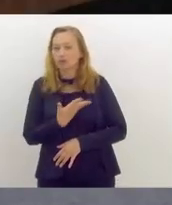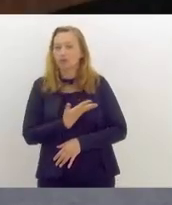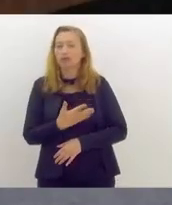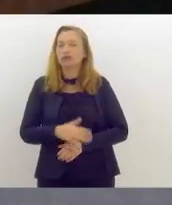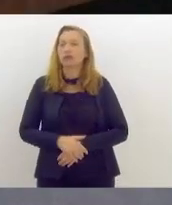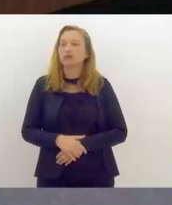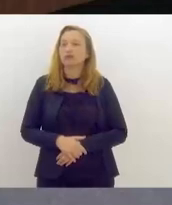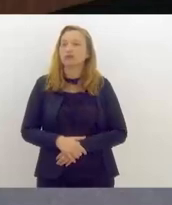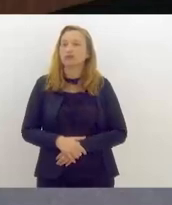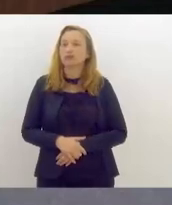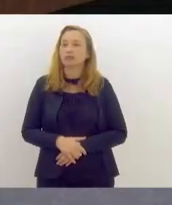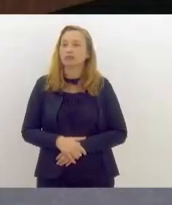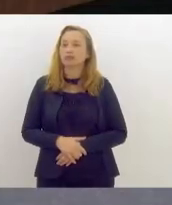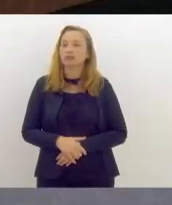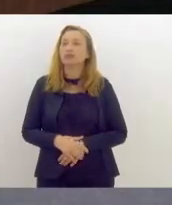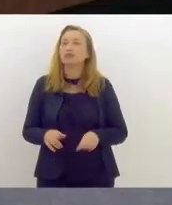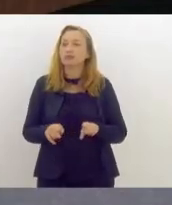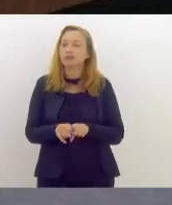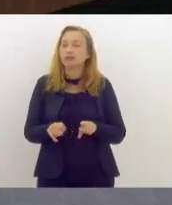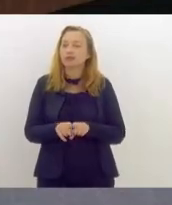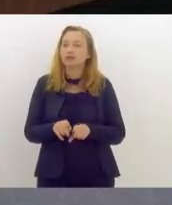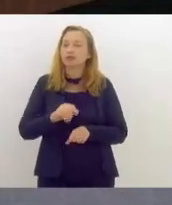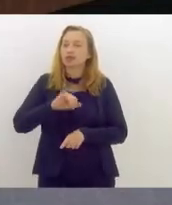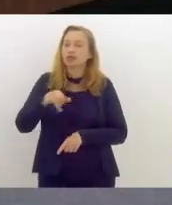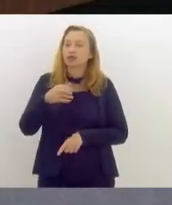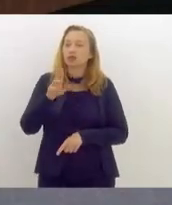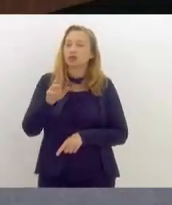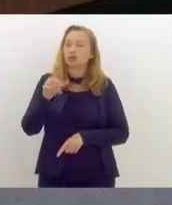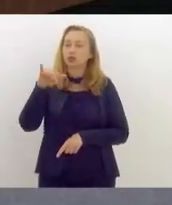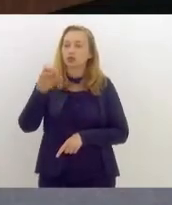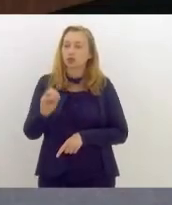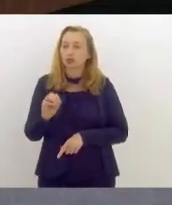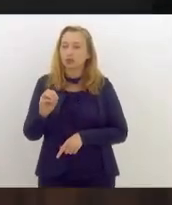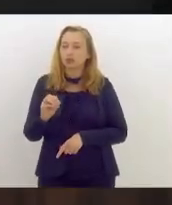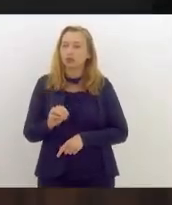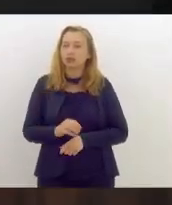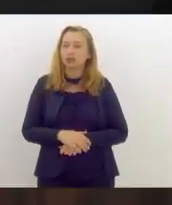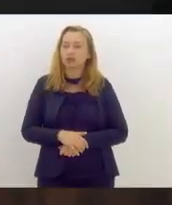aqui mais cedo estava presente Dr Júlio César